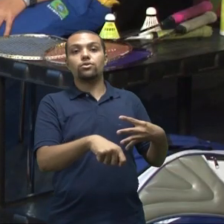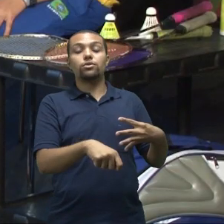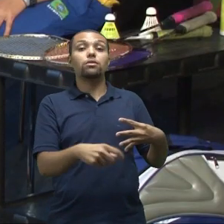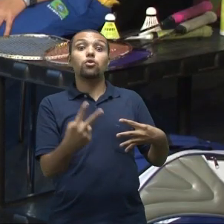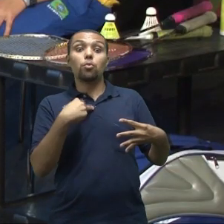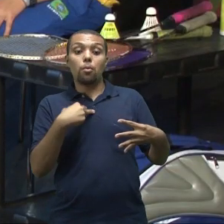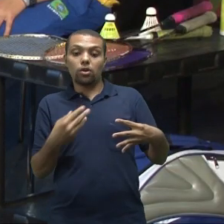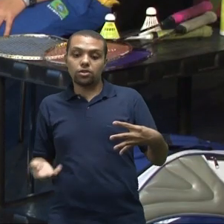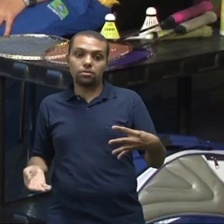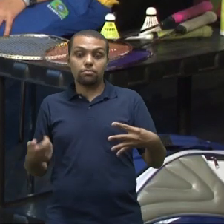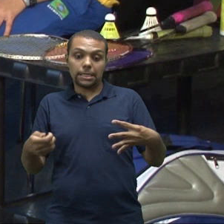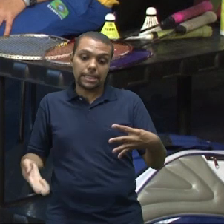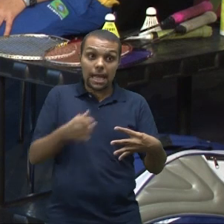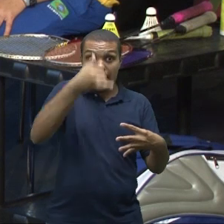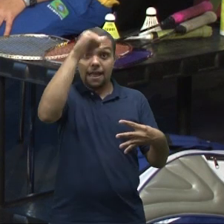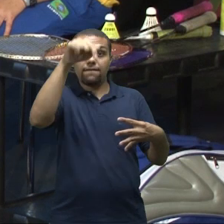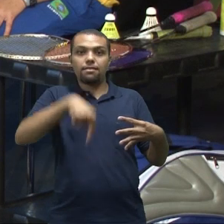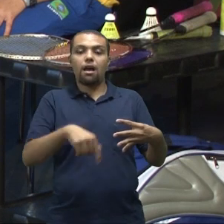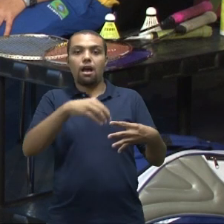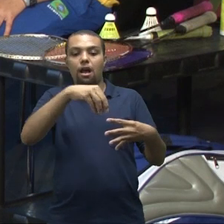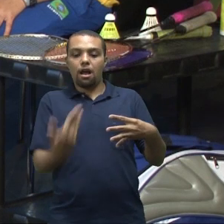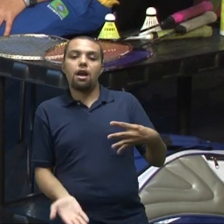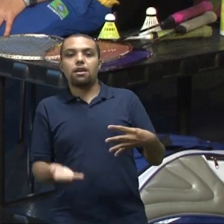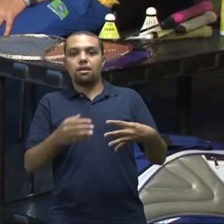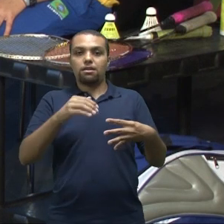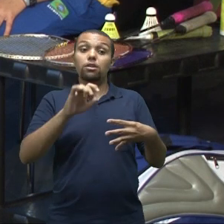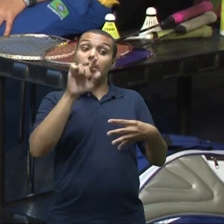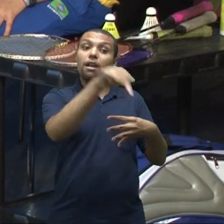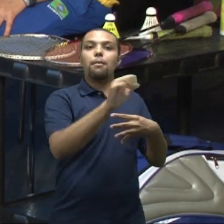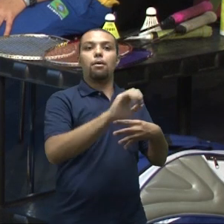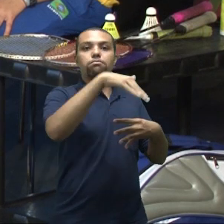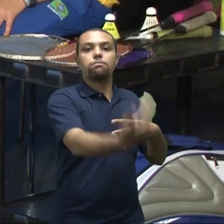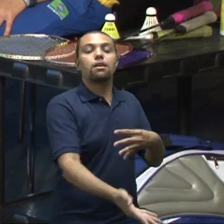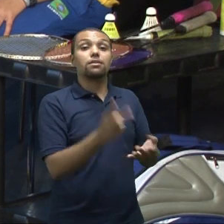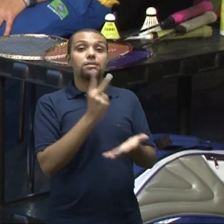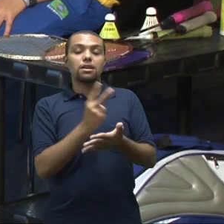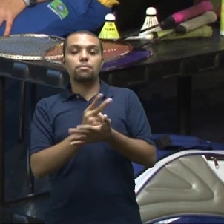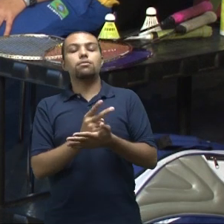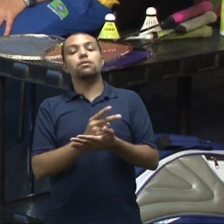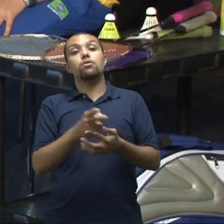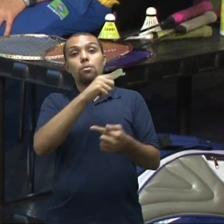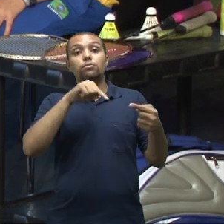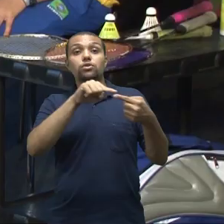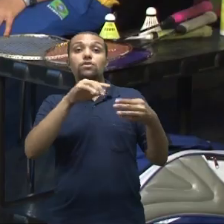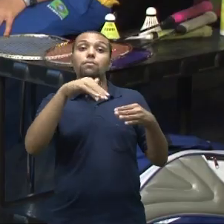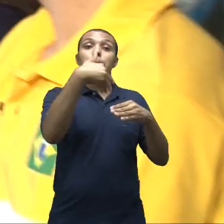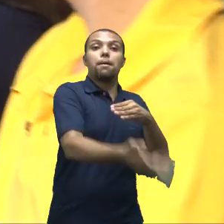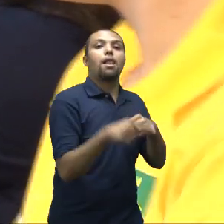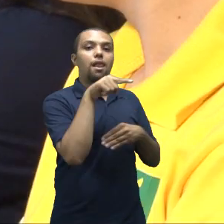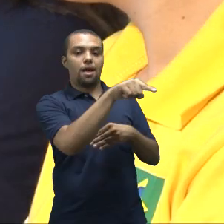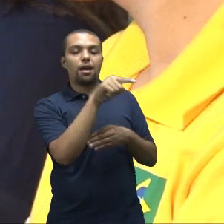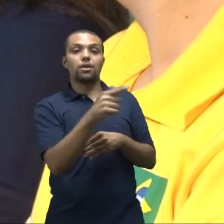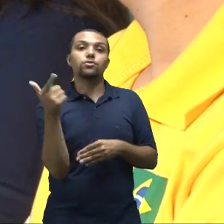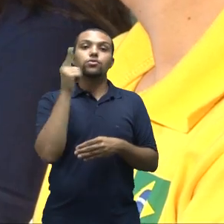bola. Devolver. E não pode quicar, né? Exatamente, não pode quicar. Uhum. Né? Um jogo sempre aéreo. E o objetivo é